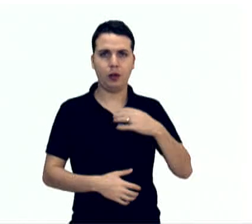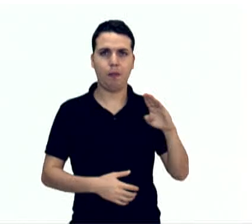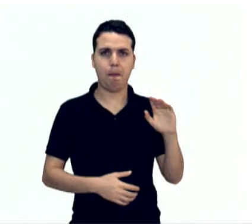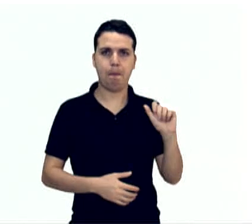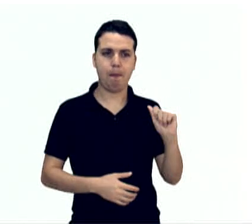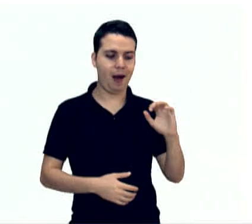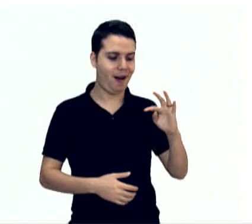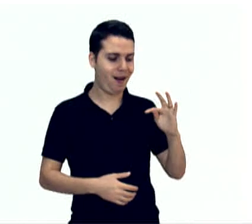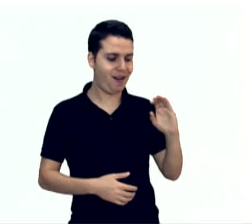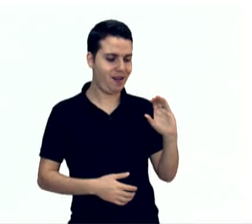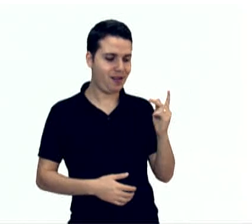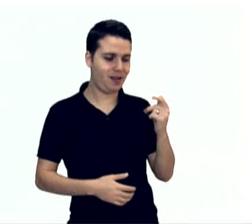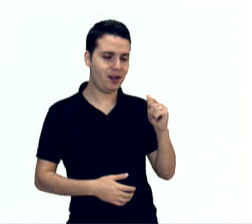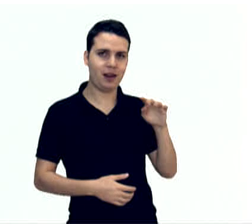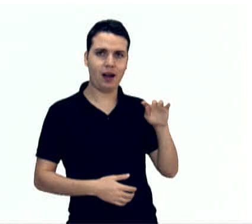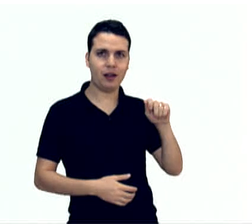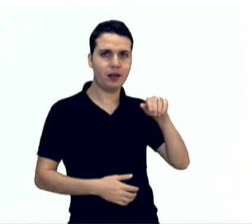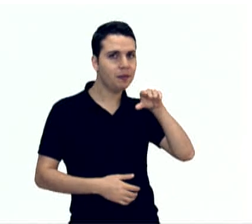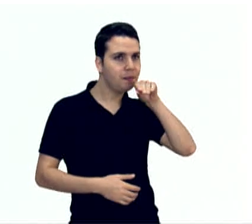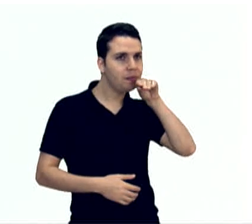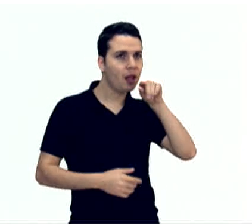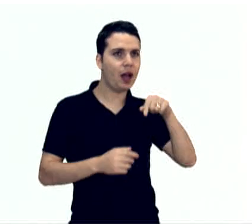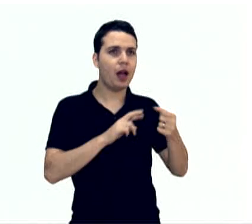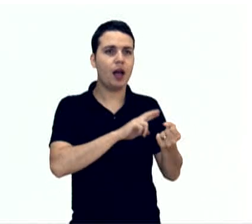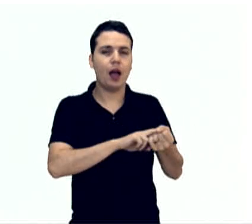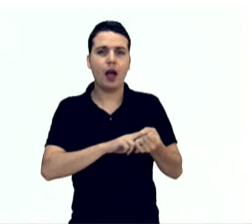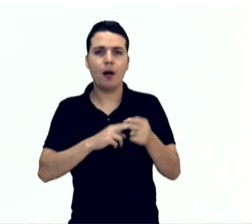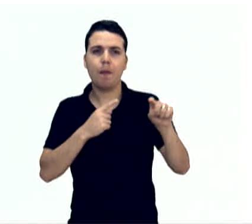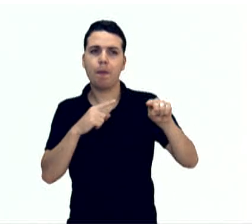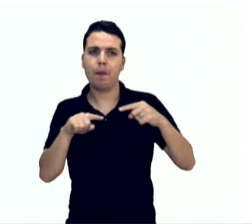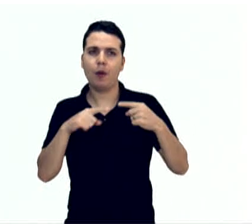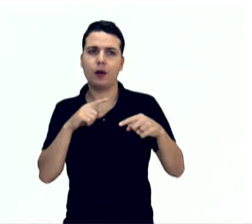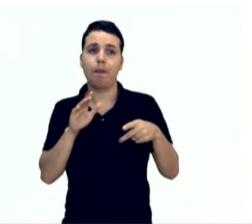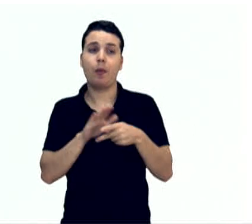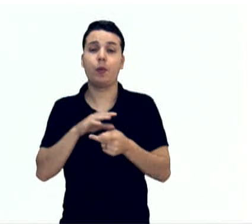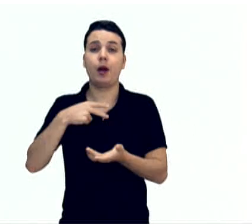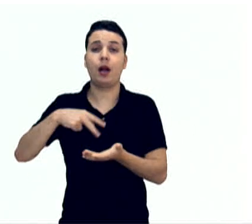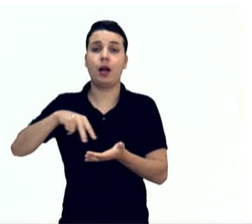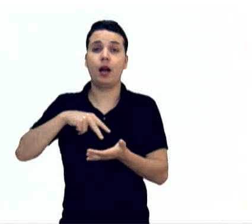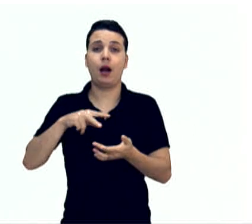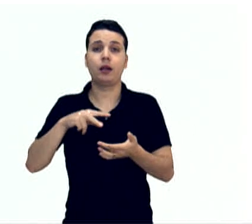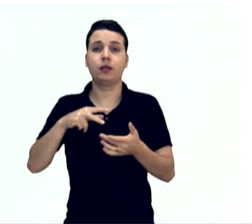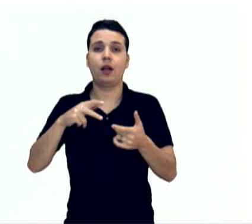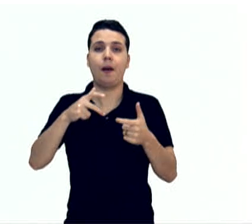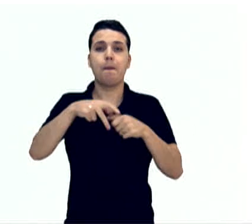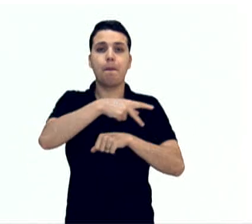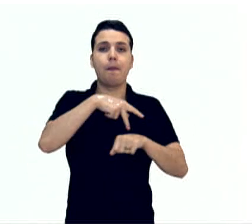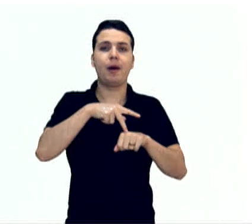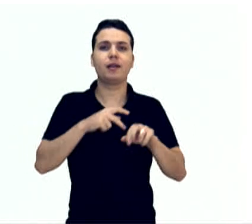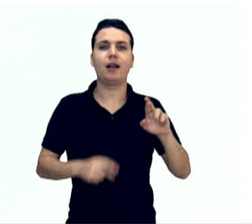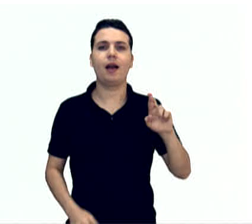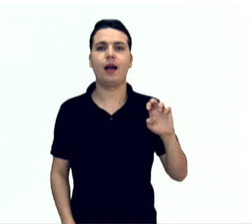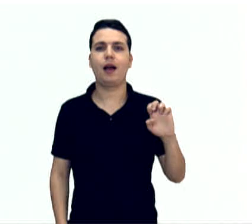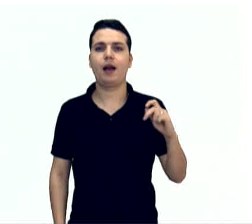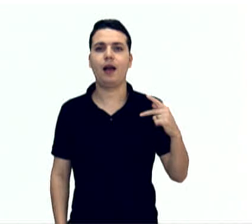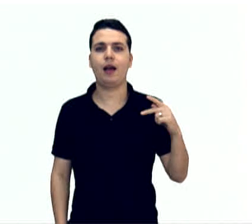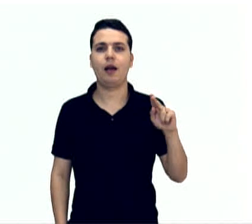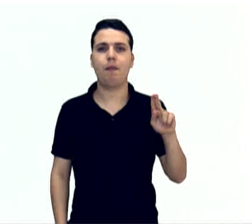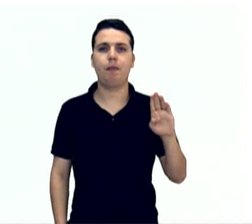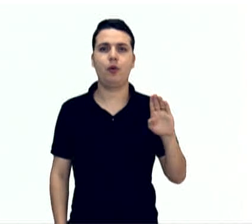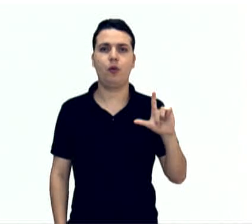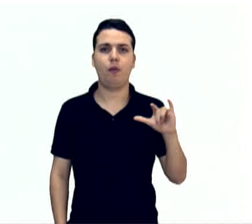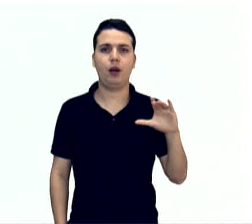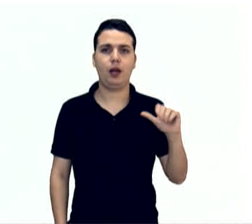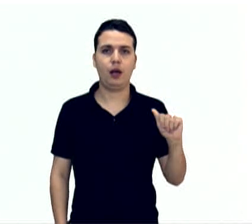ritmo musical e uma dança originária da República Dominicana, na década de 60.